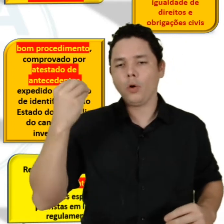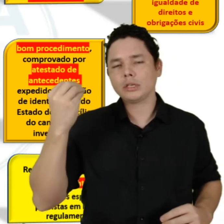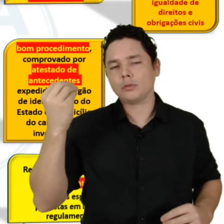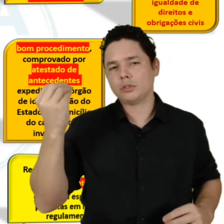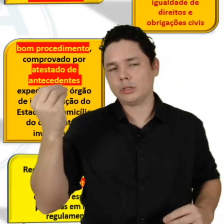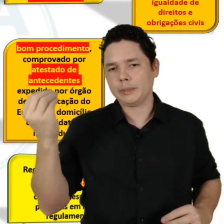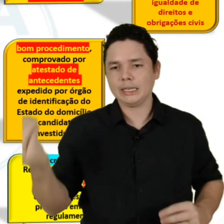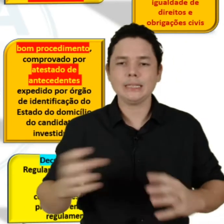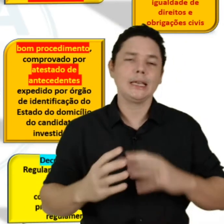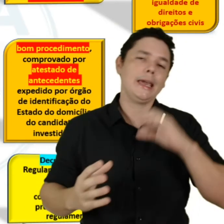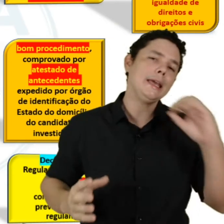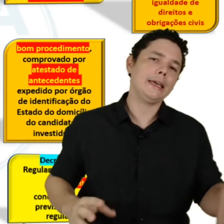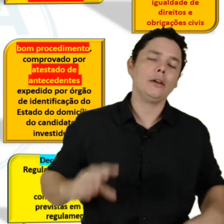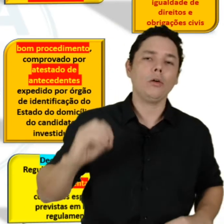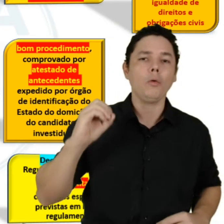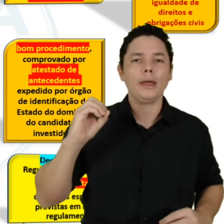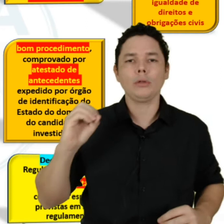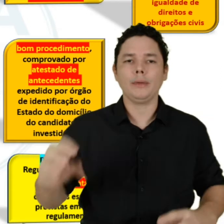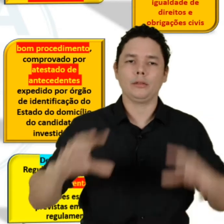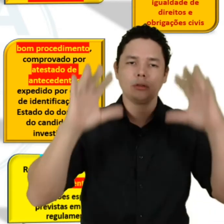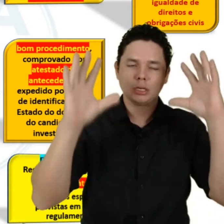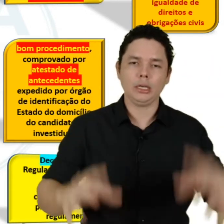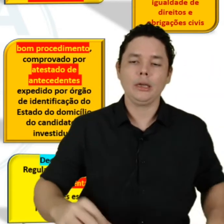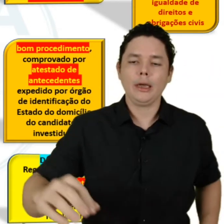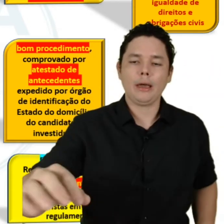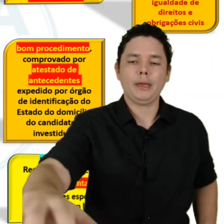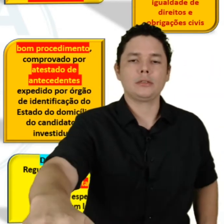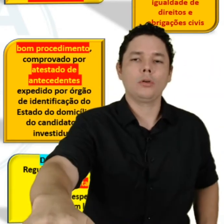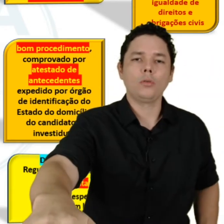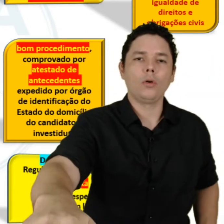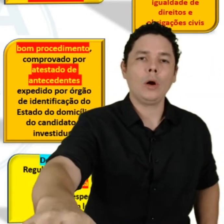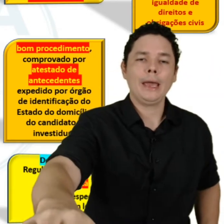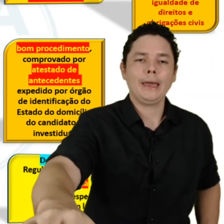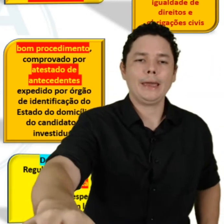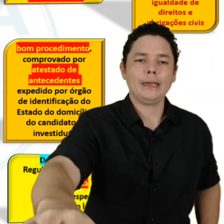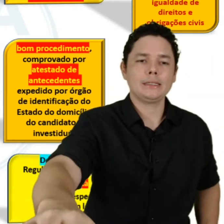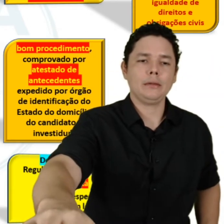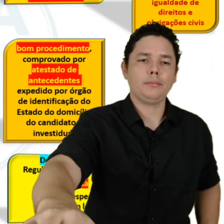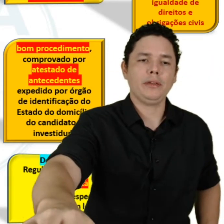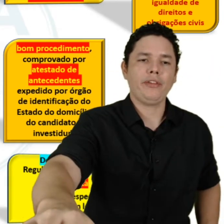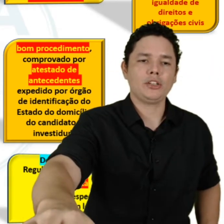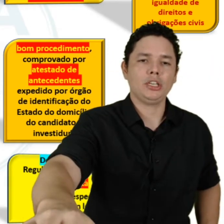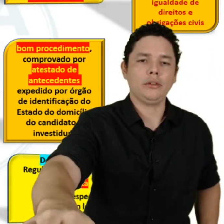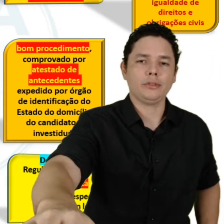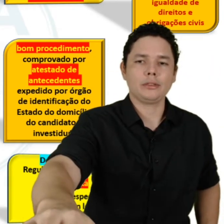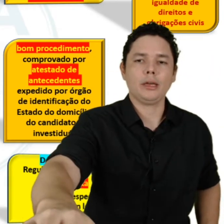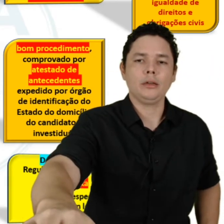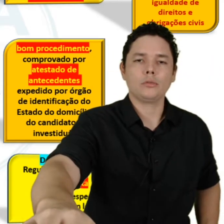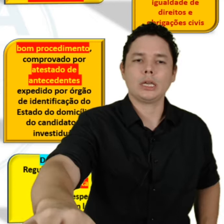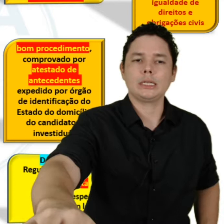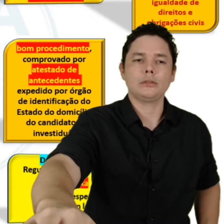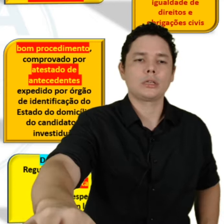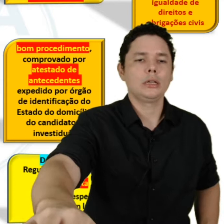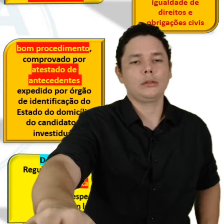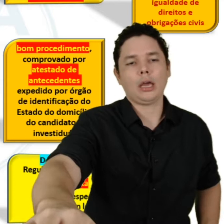vir outras condições especiais em lei ou regulamento. Então, isso aqui é apenas um rol exemplificativo. Estão aí